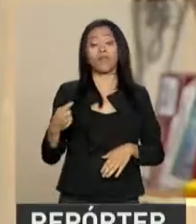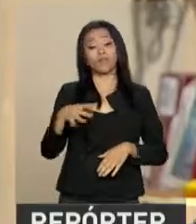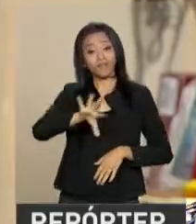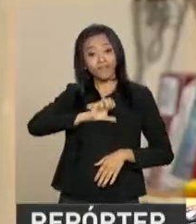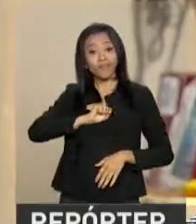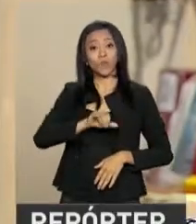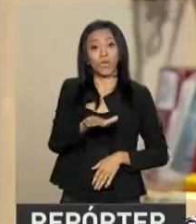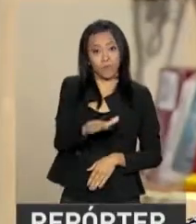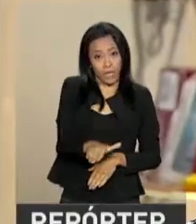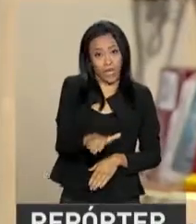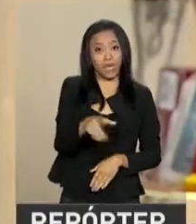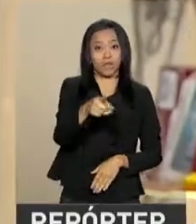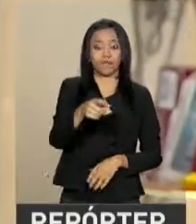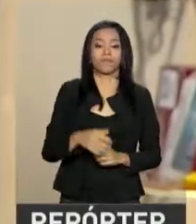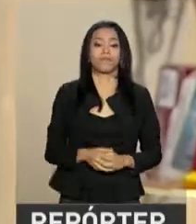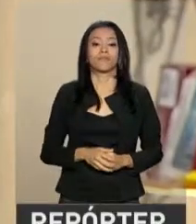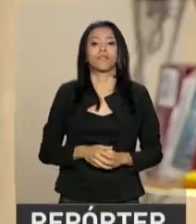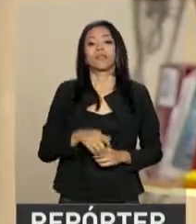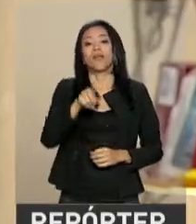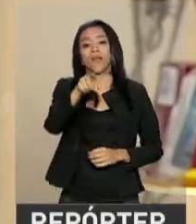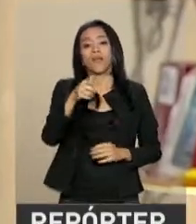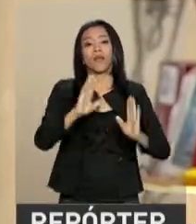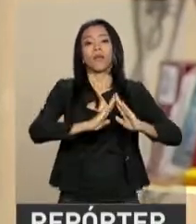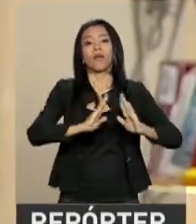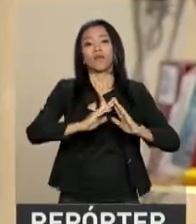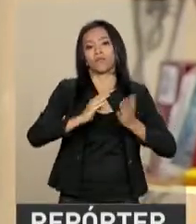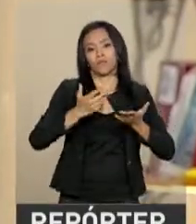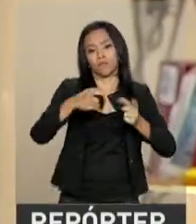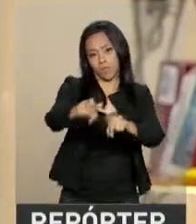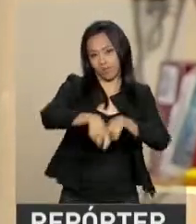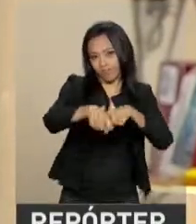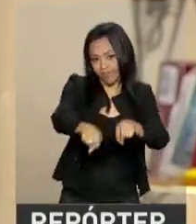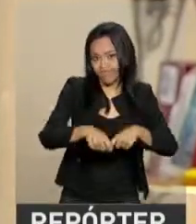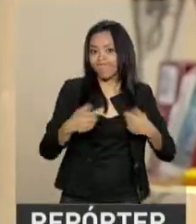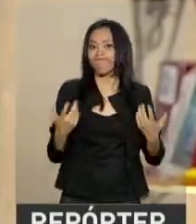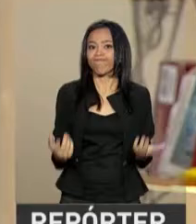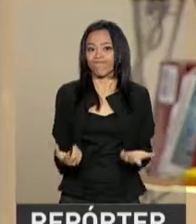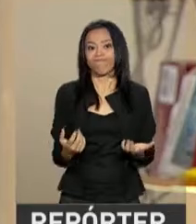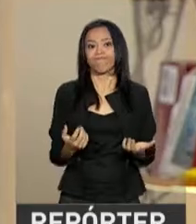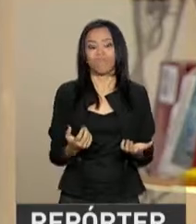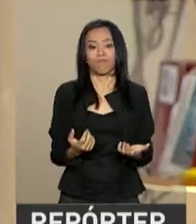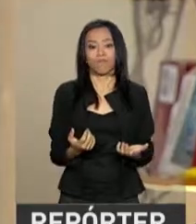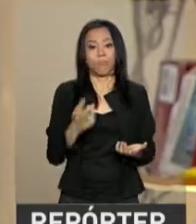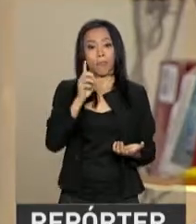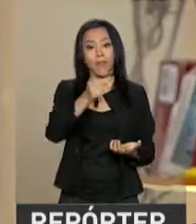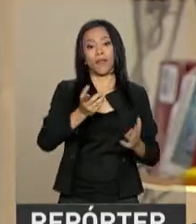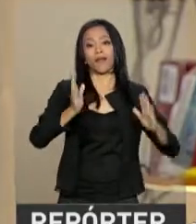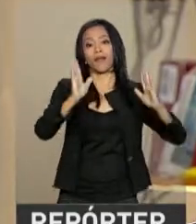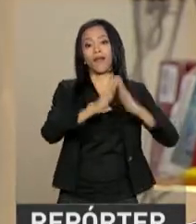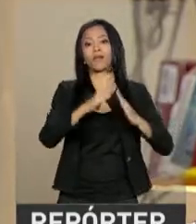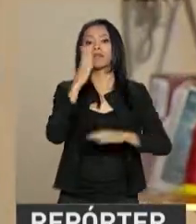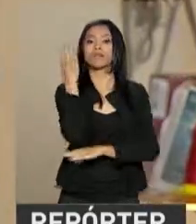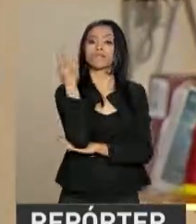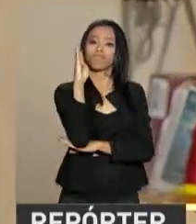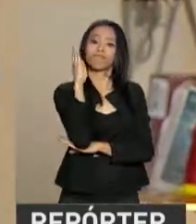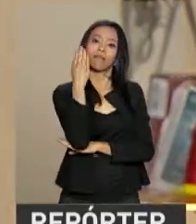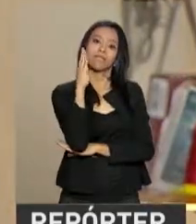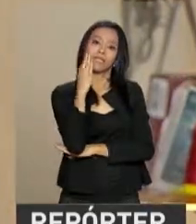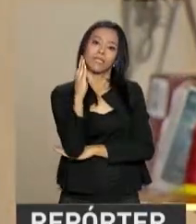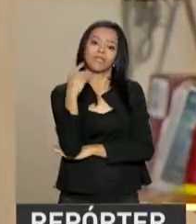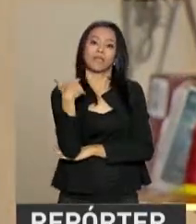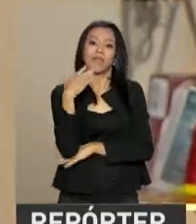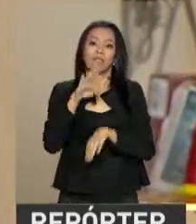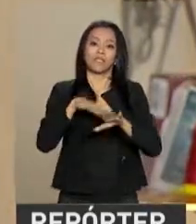em roça nénão a chácara e era casa de pau-a-pique às vezes